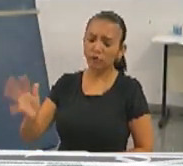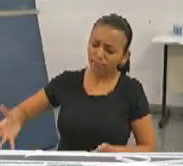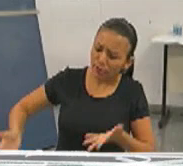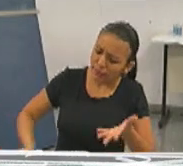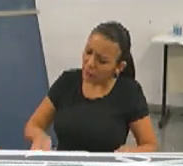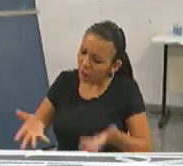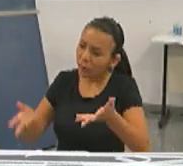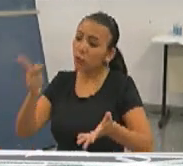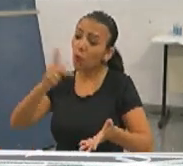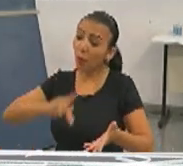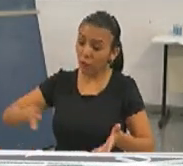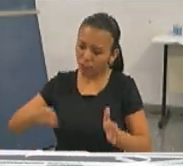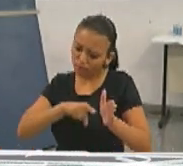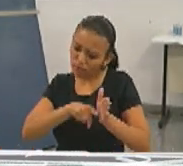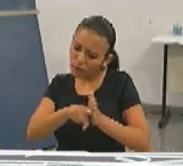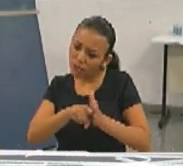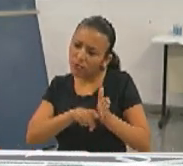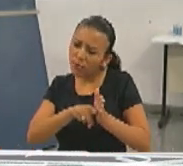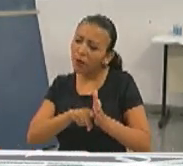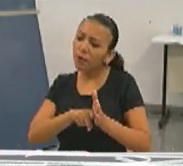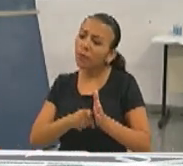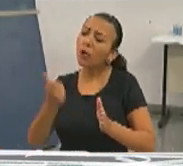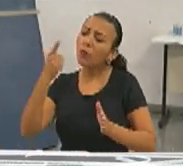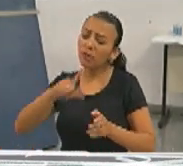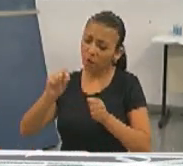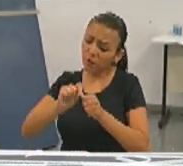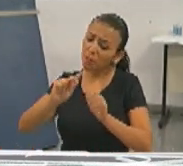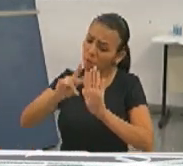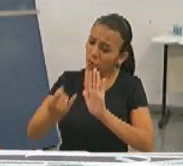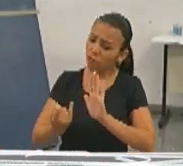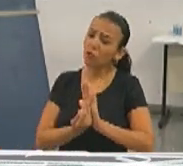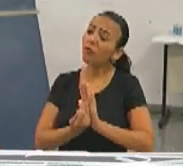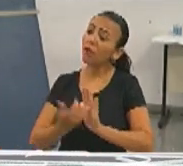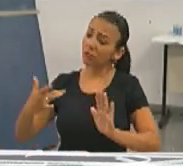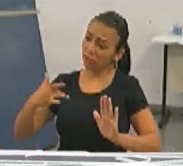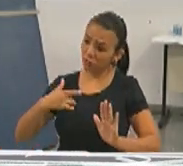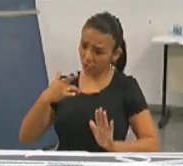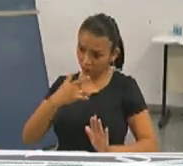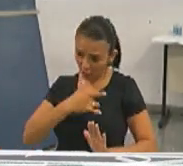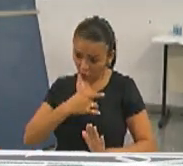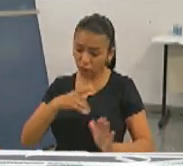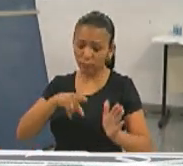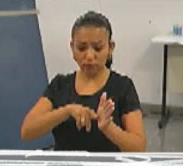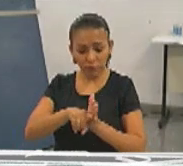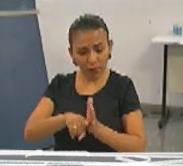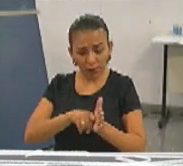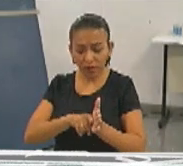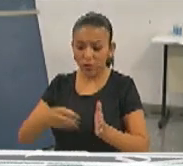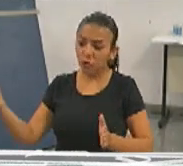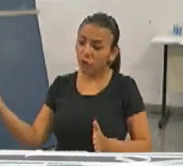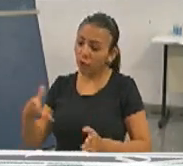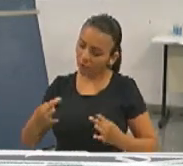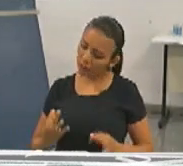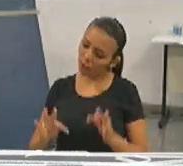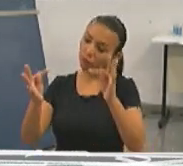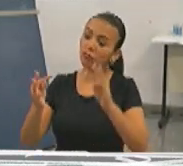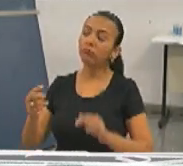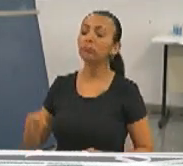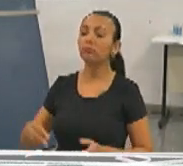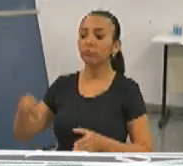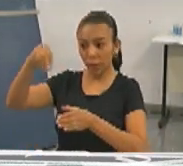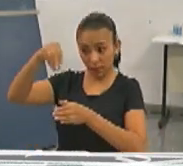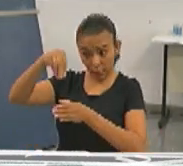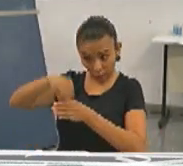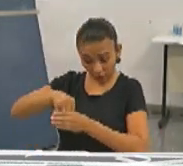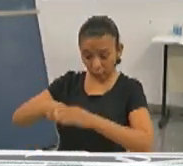os professores, pesquisadores, para fazer projetos em saúde, de pesquisa e de inovação tecnológica, né, dentro da